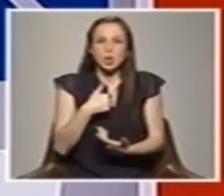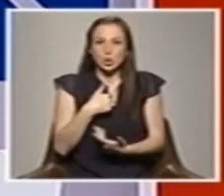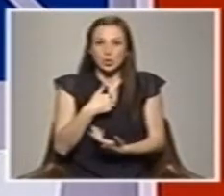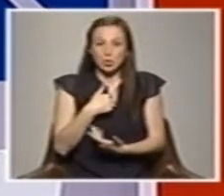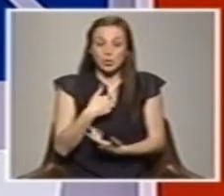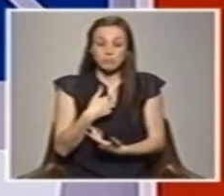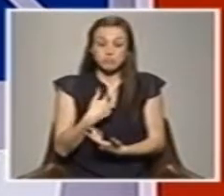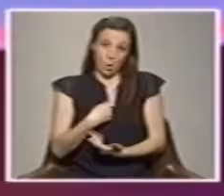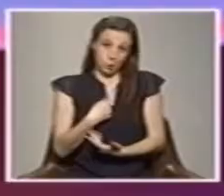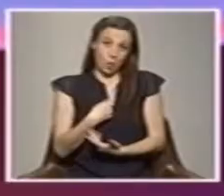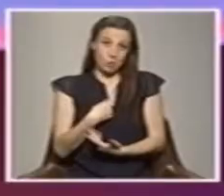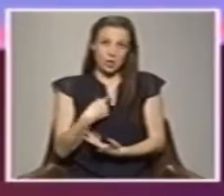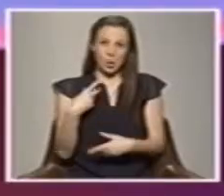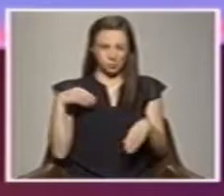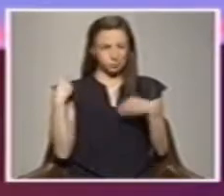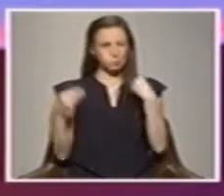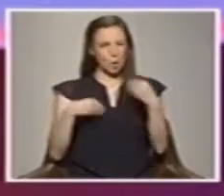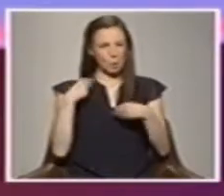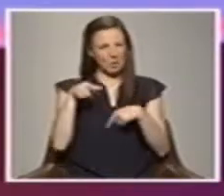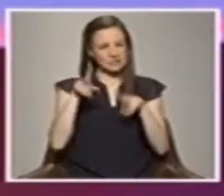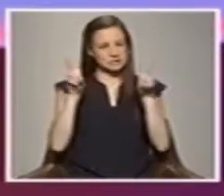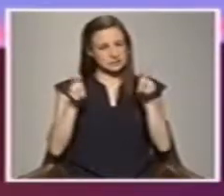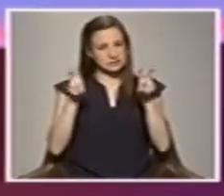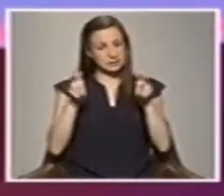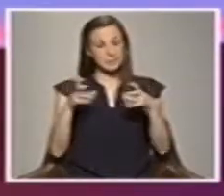própria também estava preocupada com este tema. Eu acho que